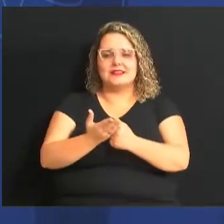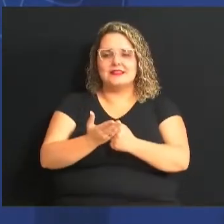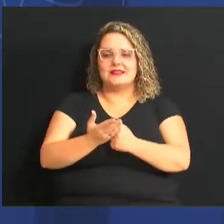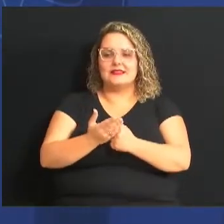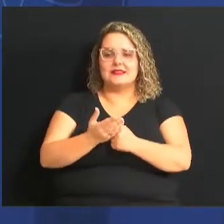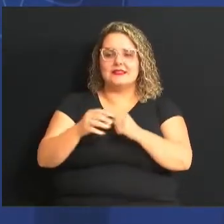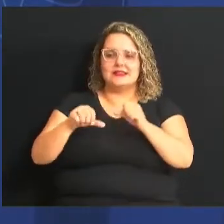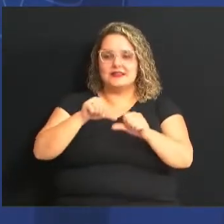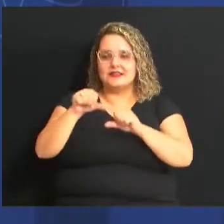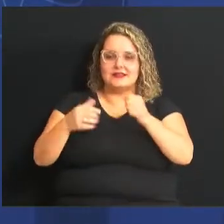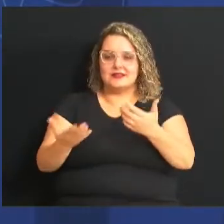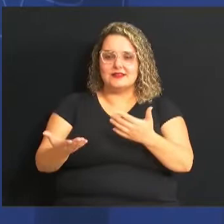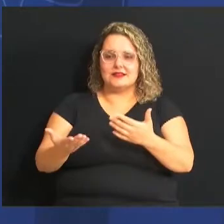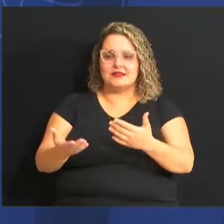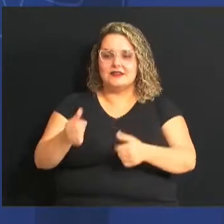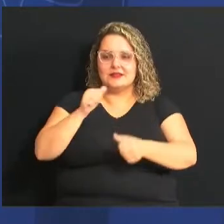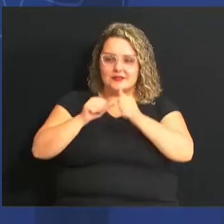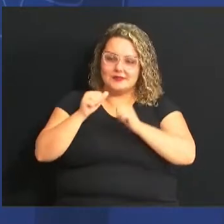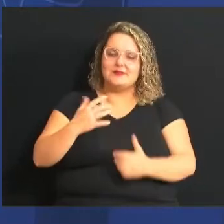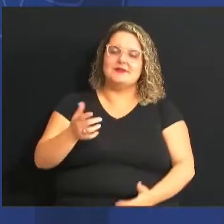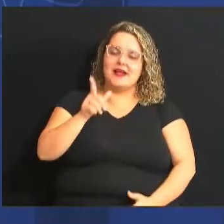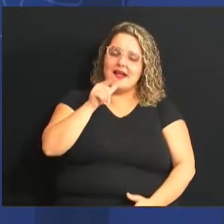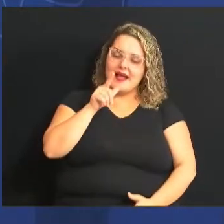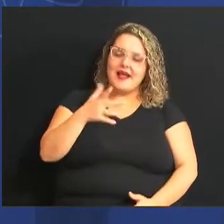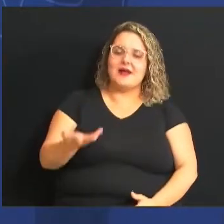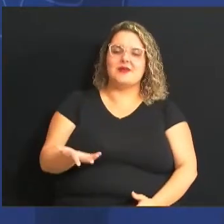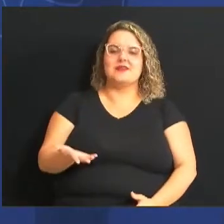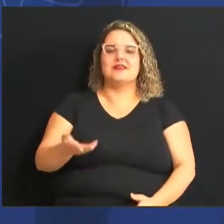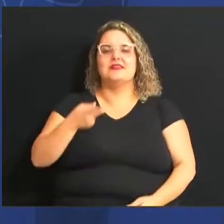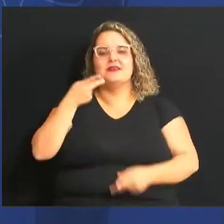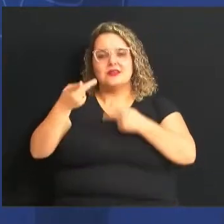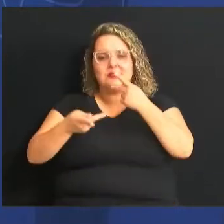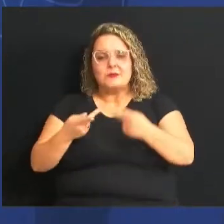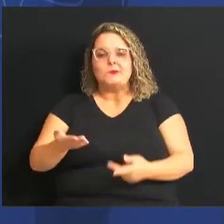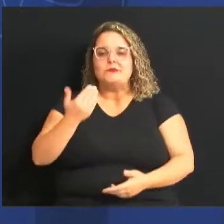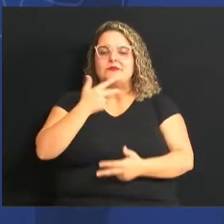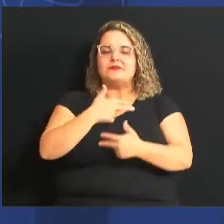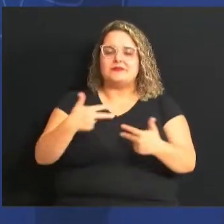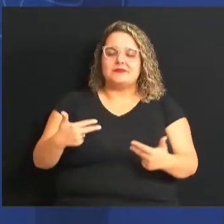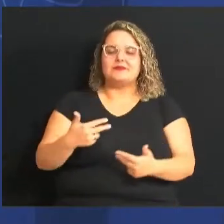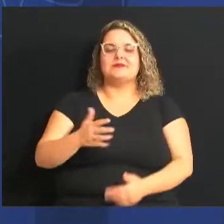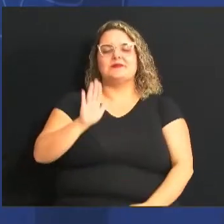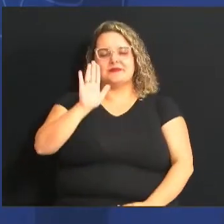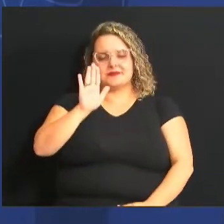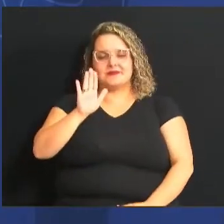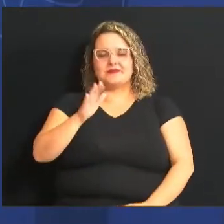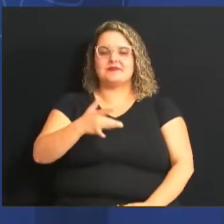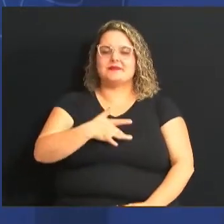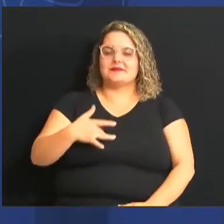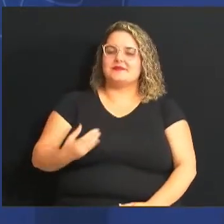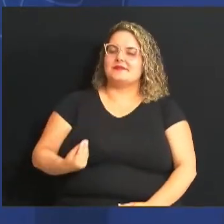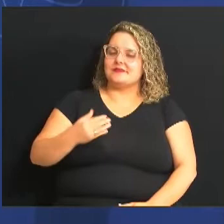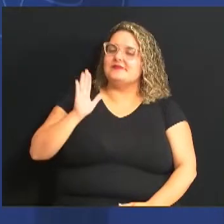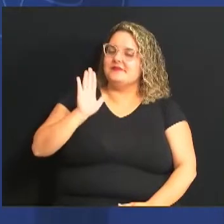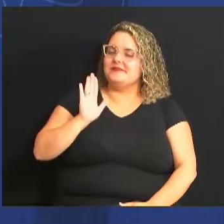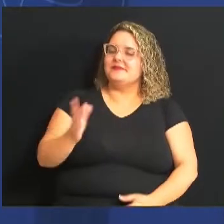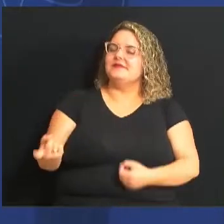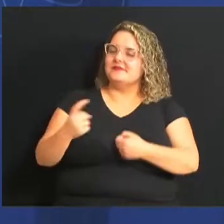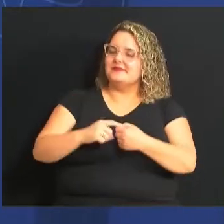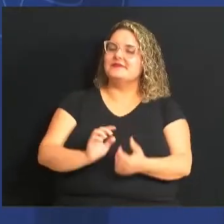o entrevistado, tomar uma água e a gente vai falar então sobre alimentação. Não sai daí, o Saúde à Vida volta já já.